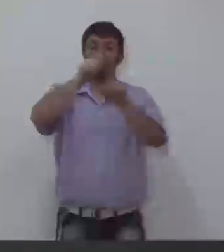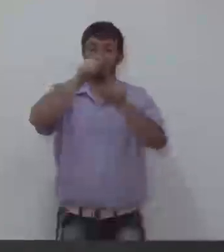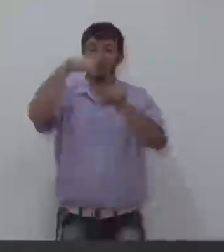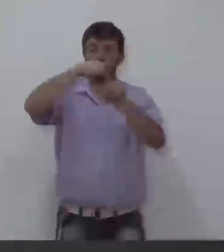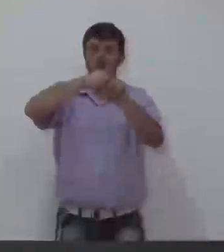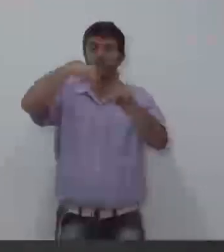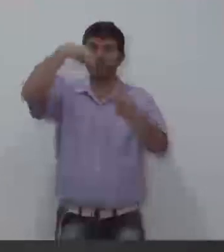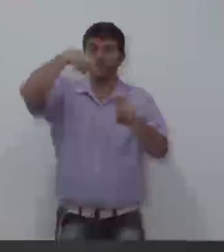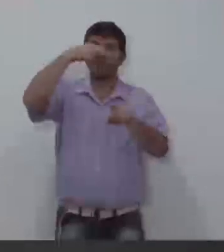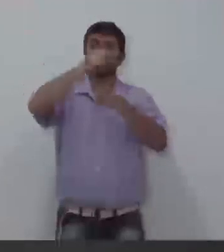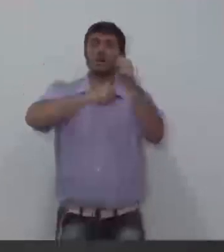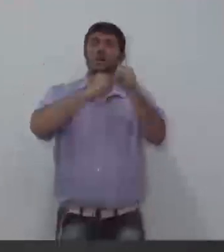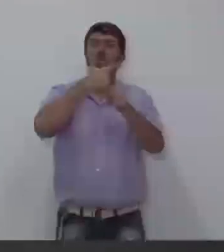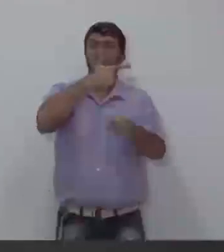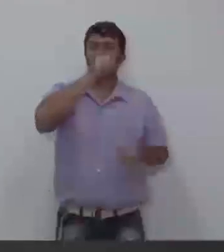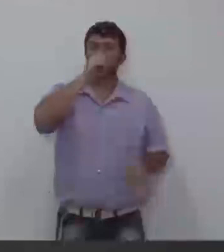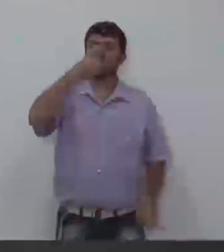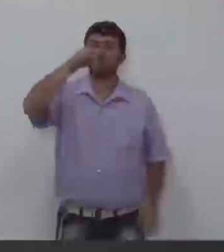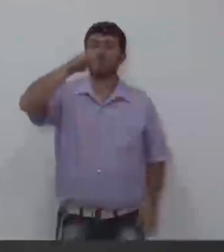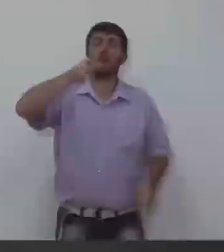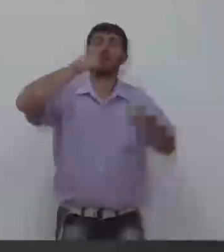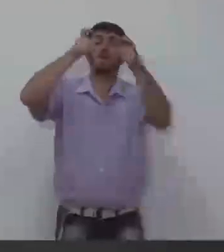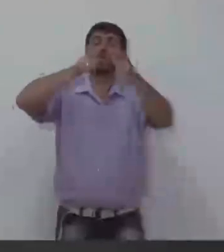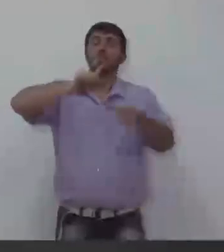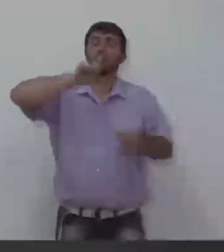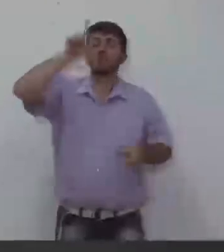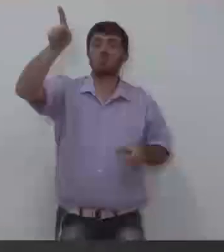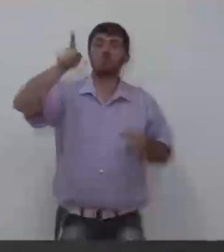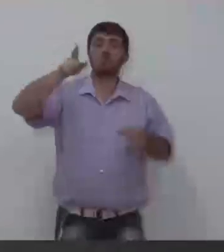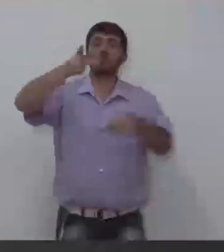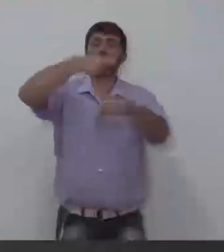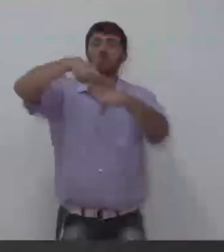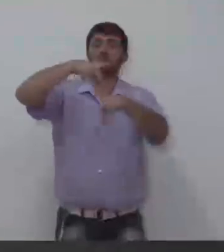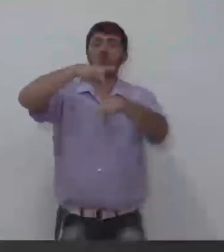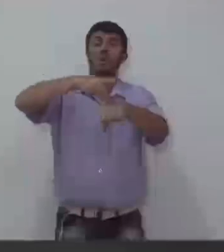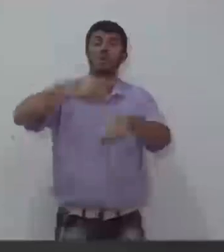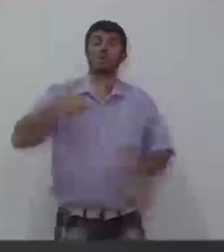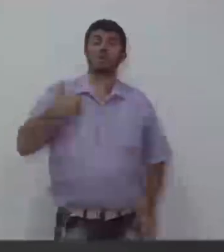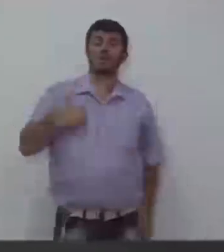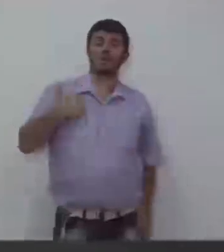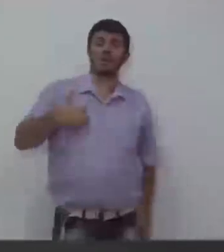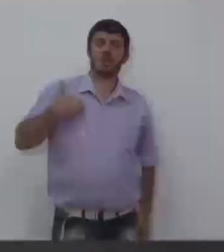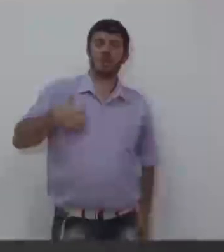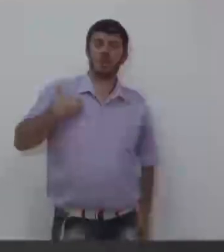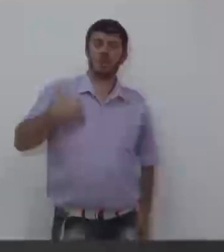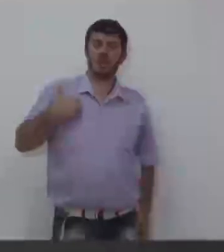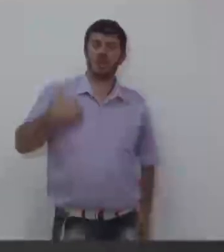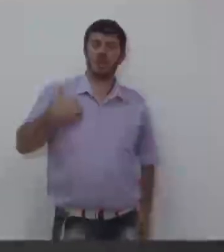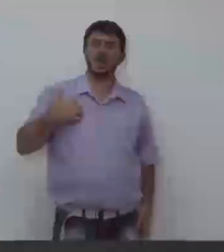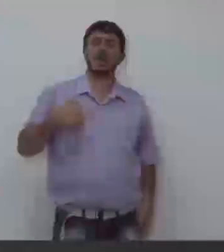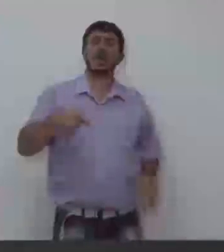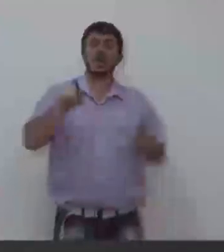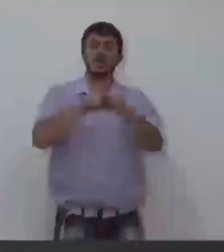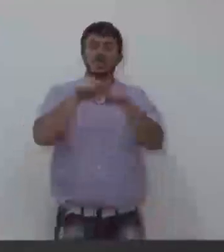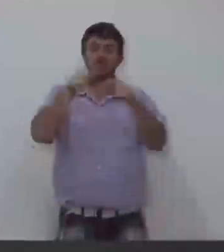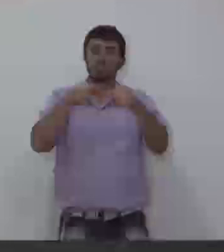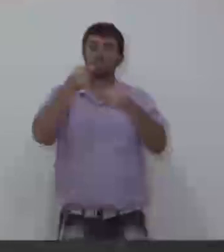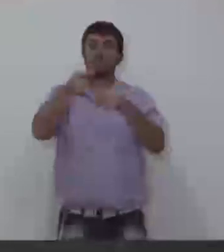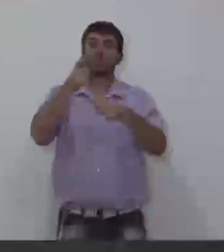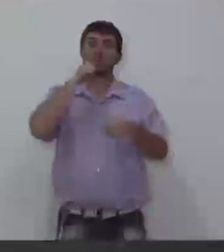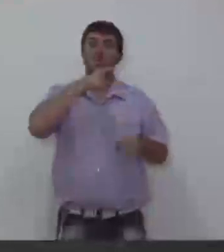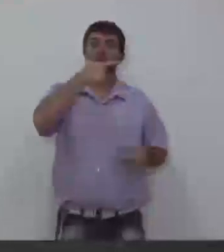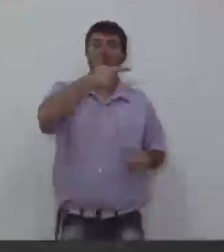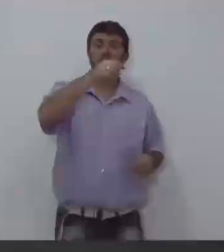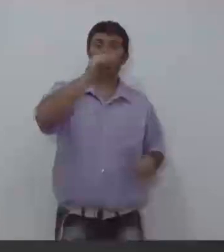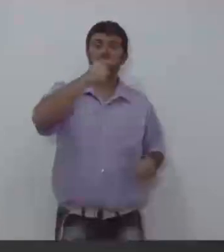os grupos receberam a indicação para o Dance World Cup 2020, que será realizado em Roma, Itália, que